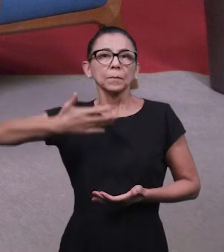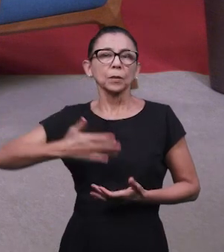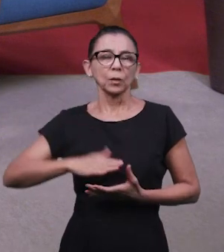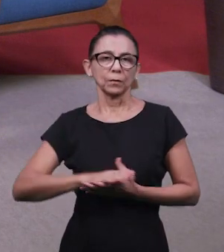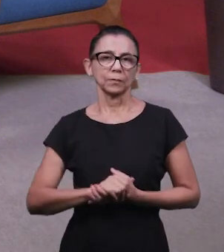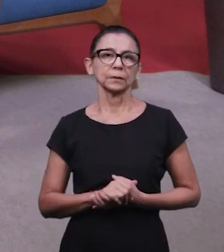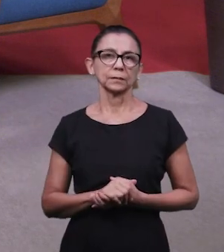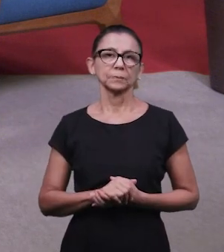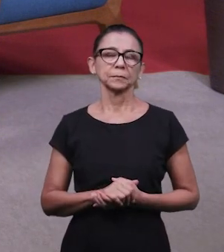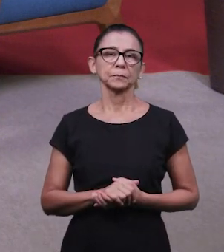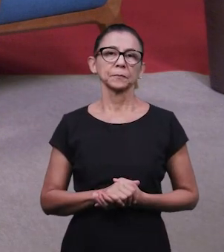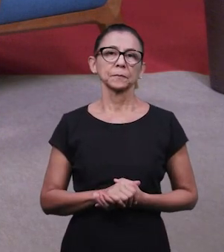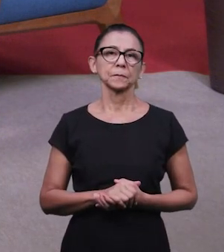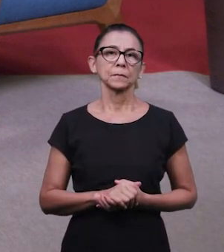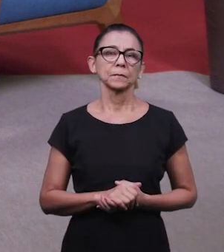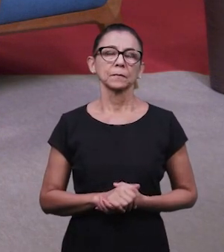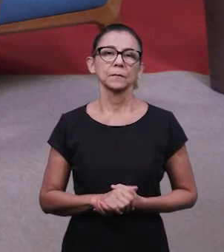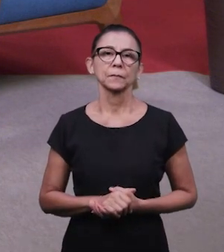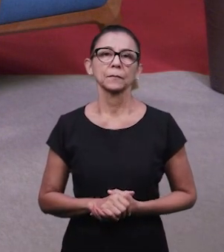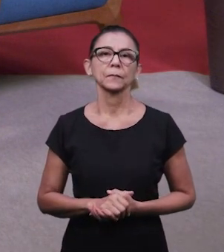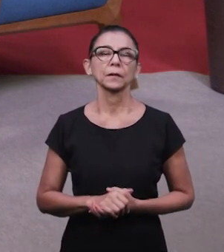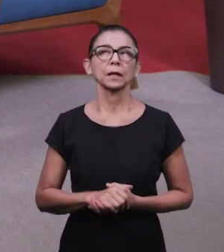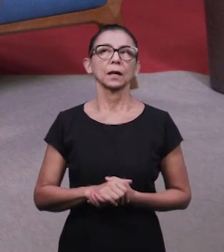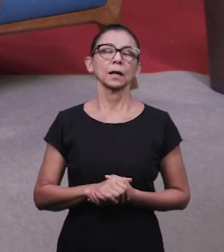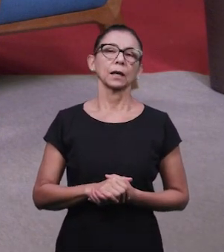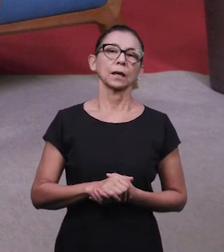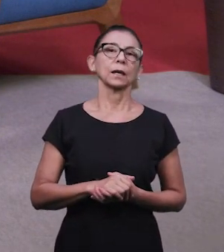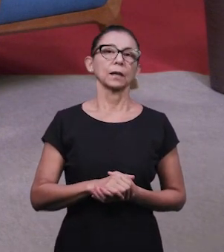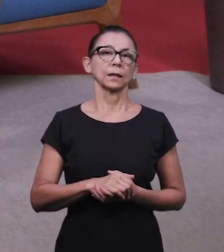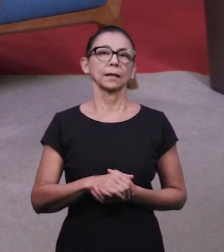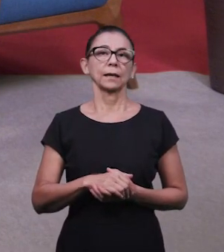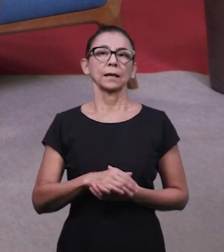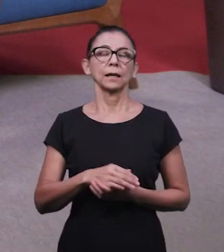em Cristo Jesus. Glórias ao nome do Senhor.